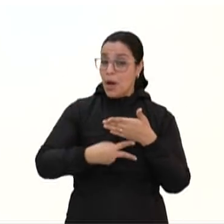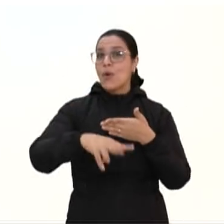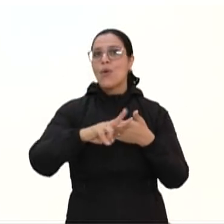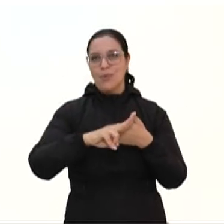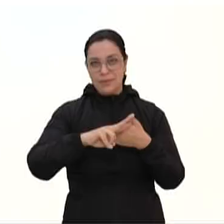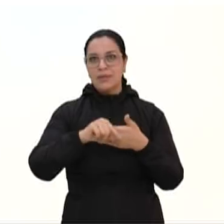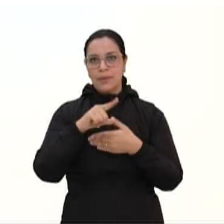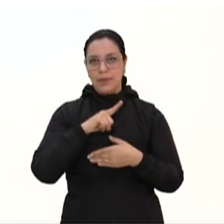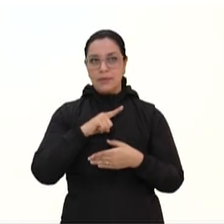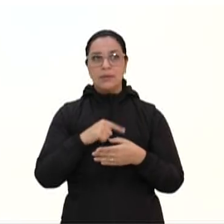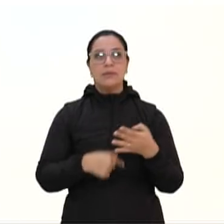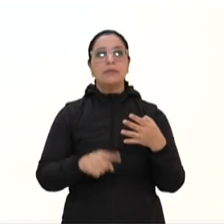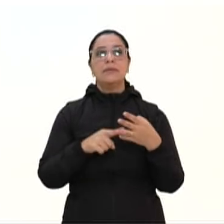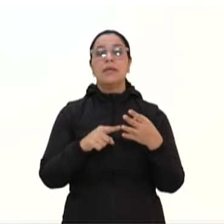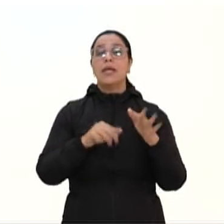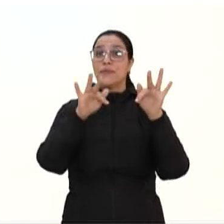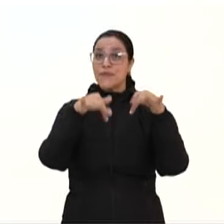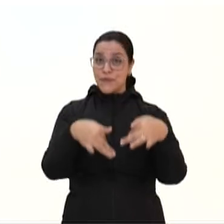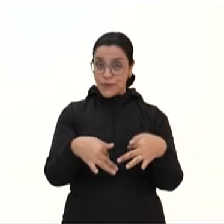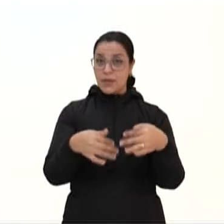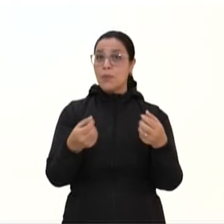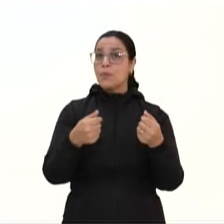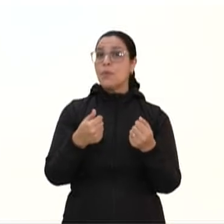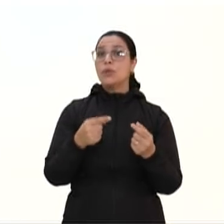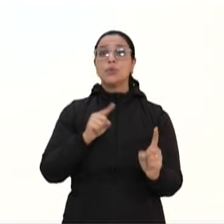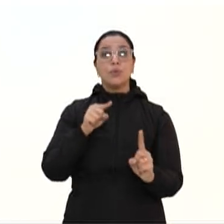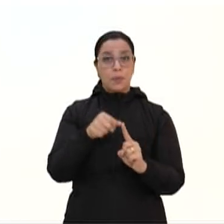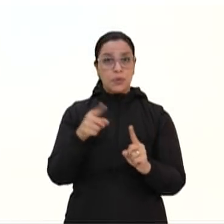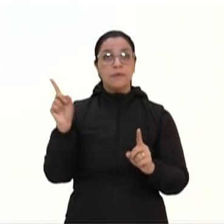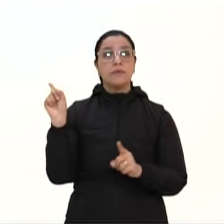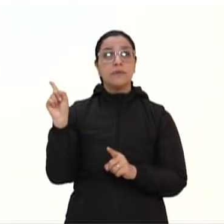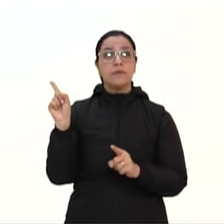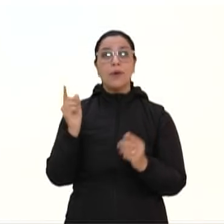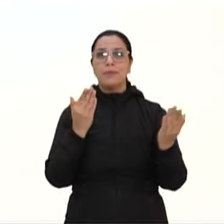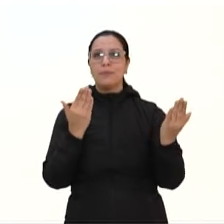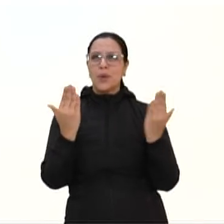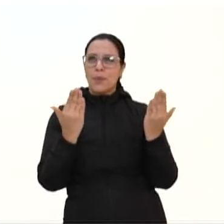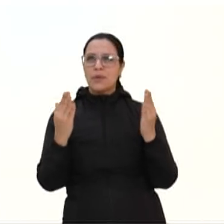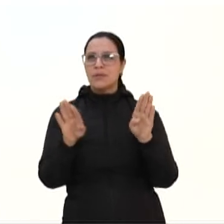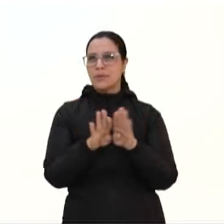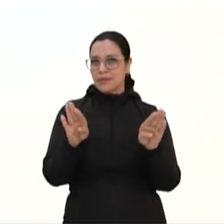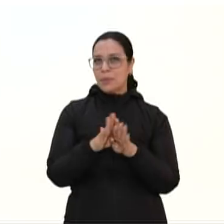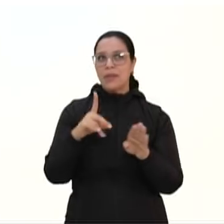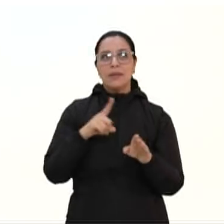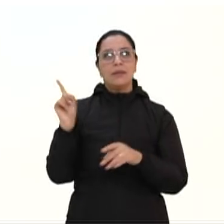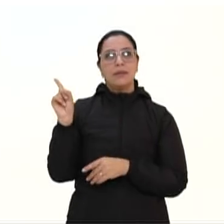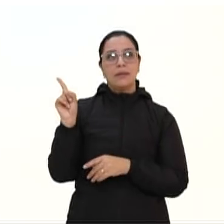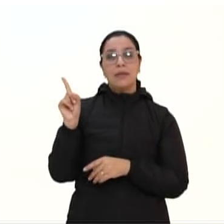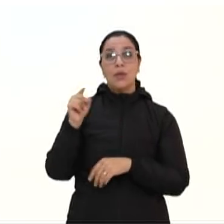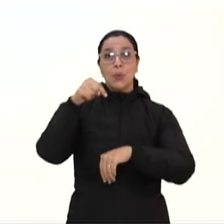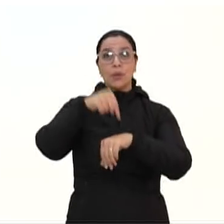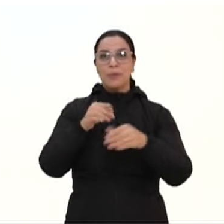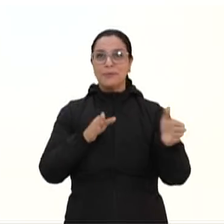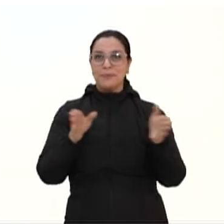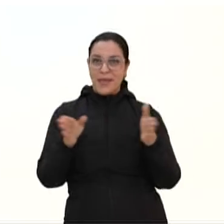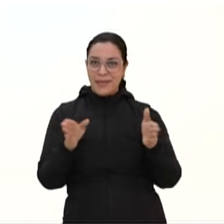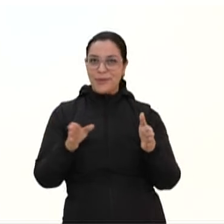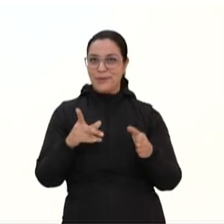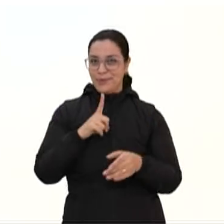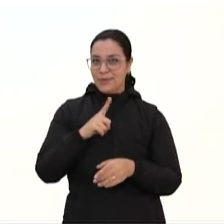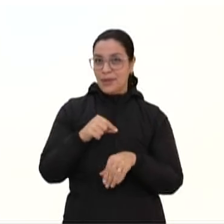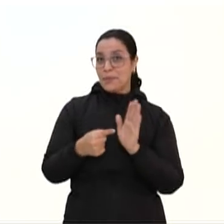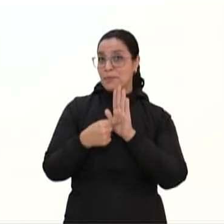concessão. Condicionais exprime condição ou hipótese. Conformativa exprime